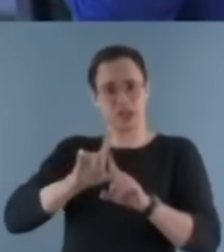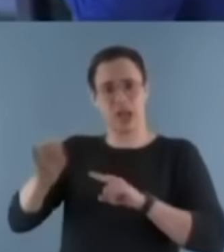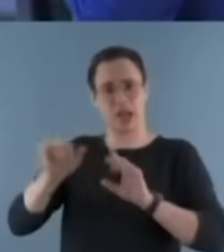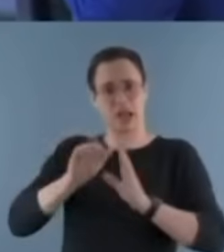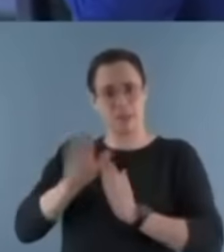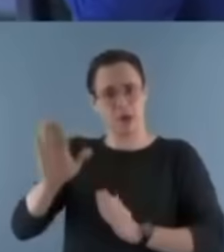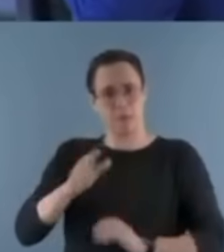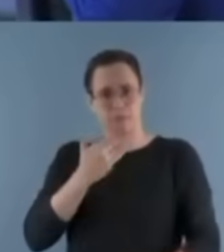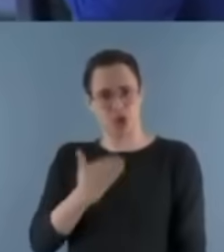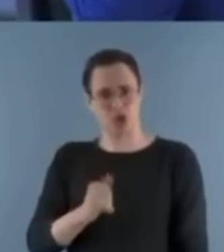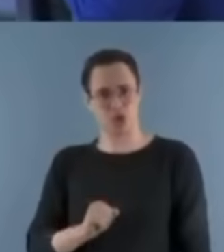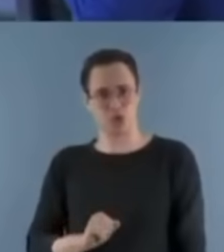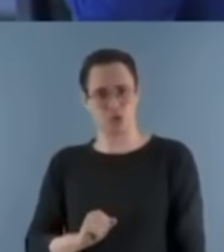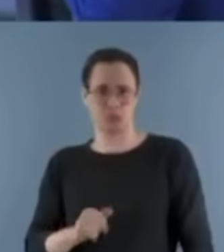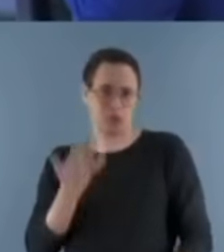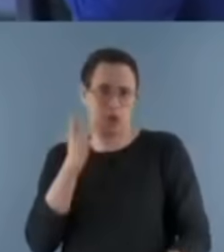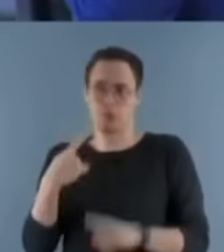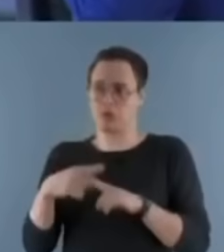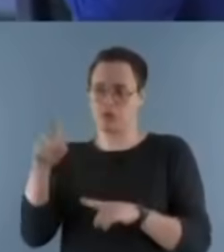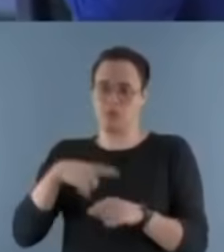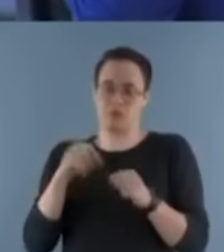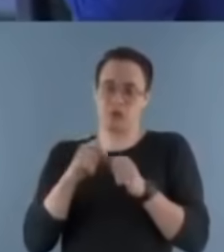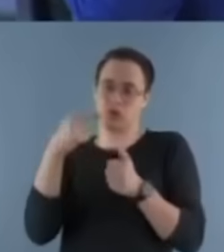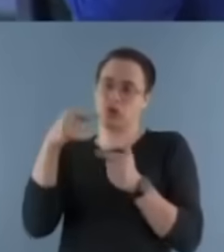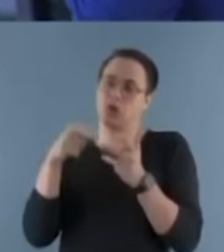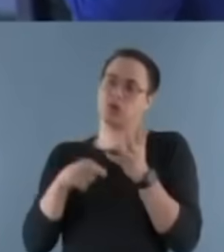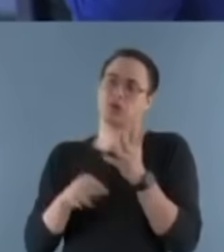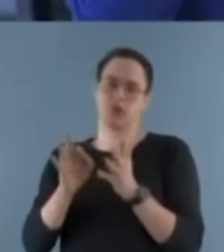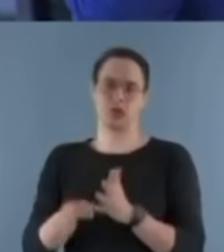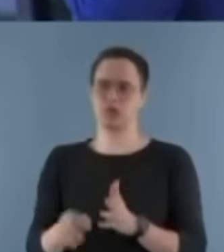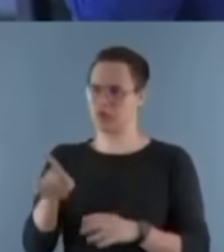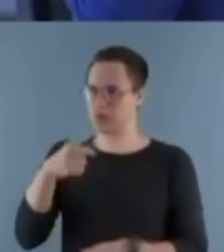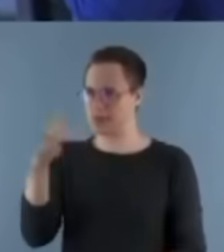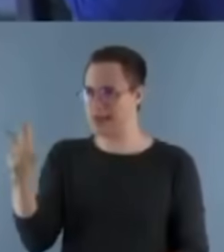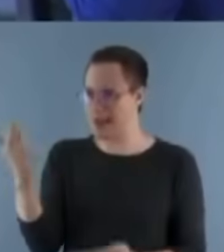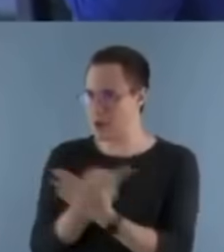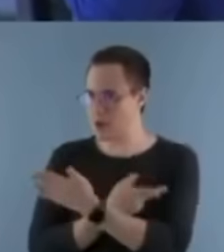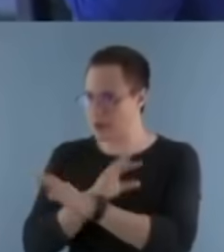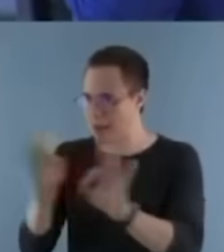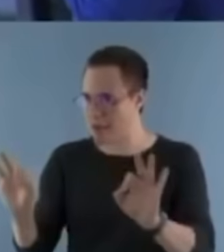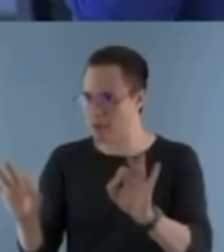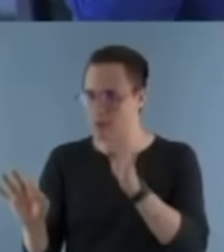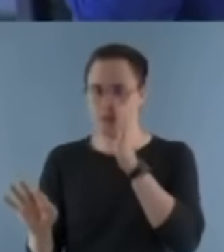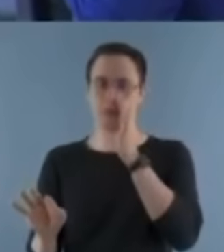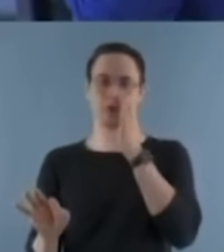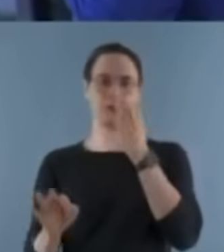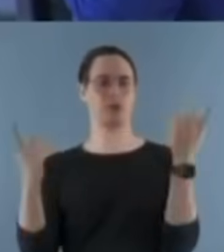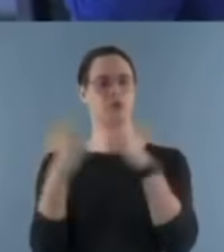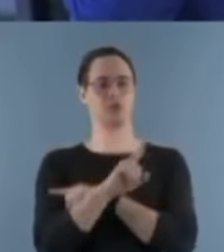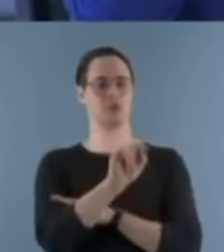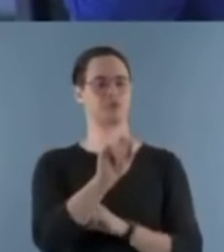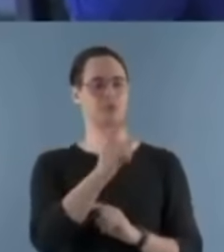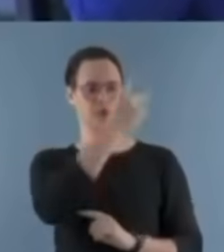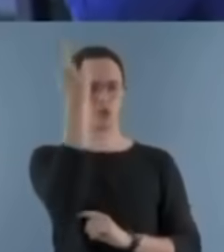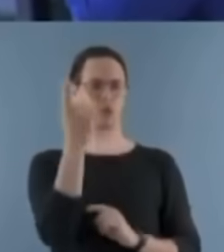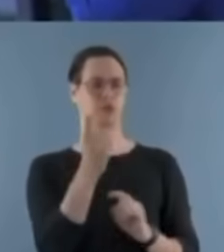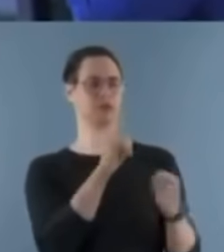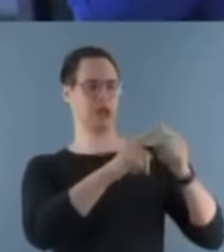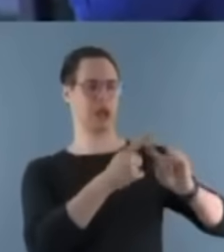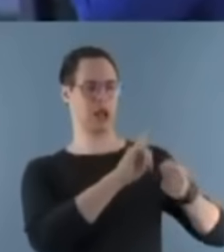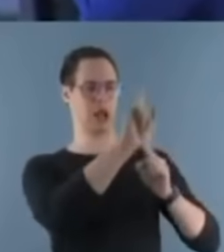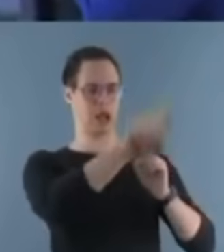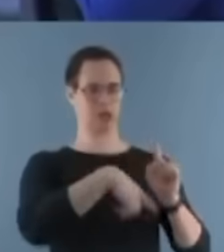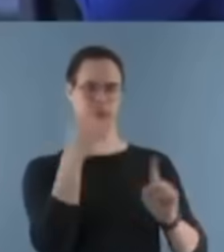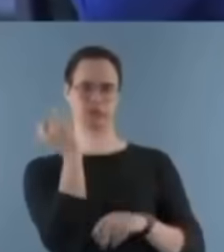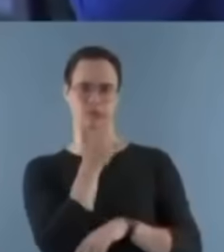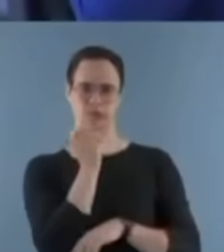porque, segundo as palavras do senhor, o senhor fez tudo certo. O senhor não tem nenhum erro. Pelo contrário, foi tudo uma trama, uma narrativa